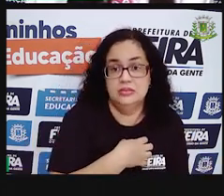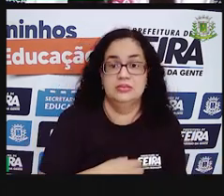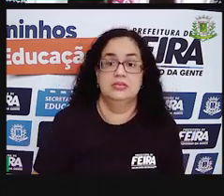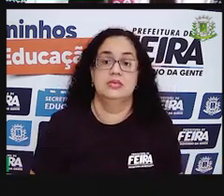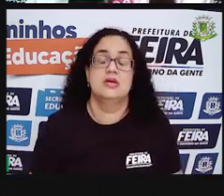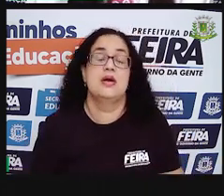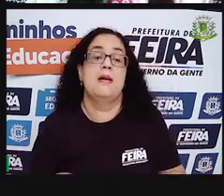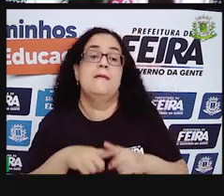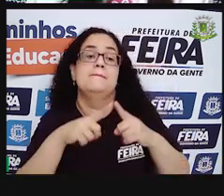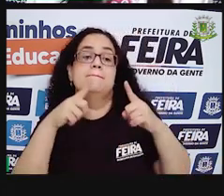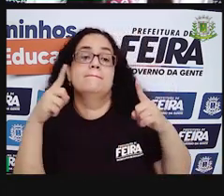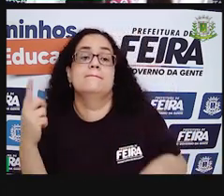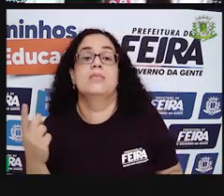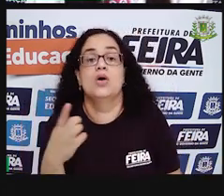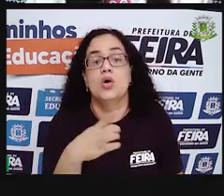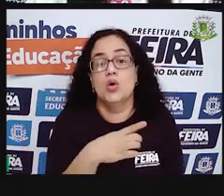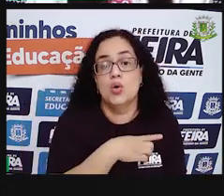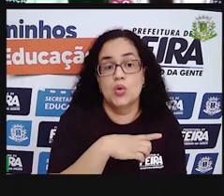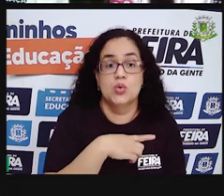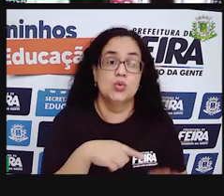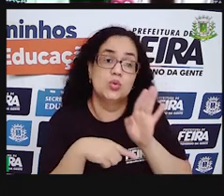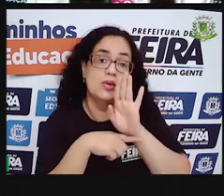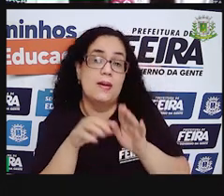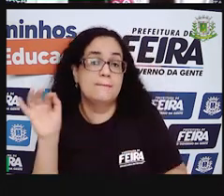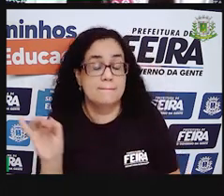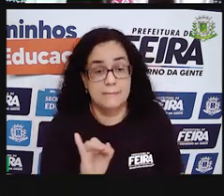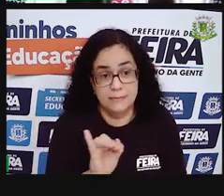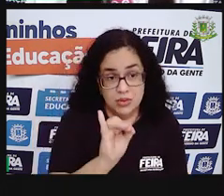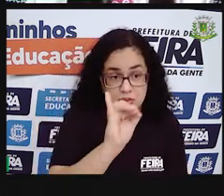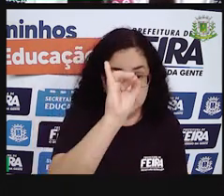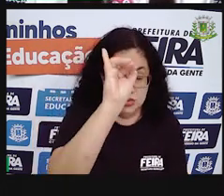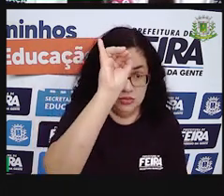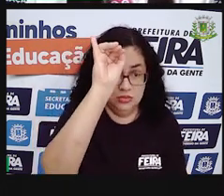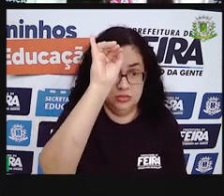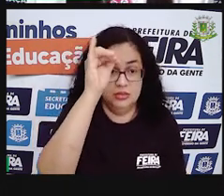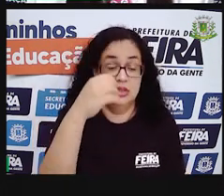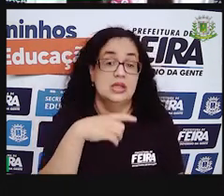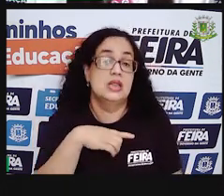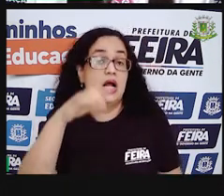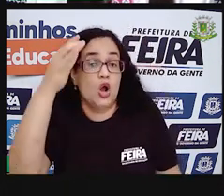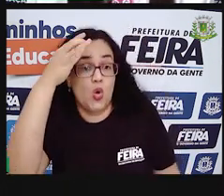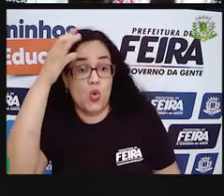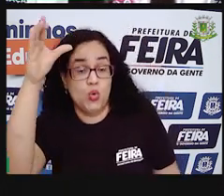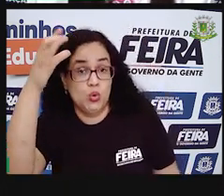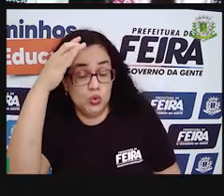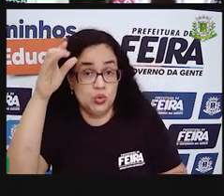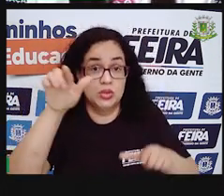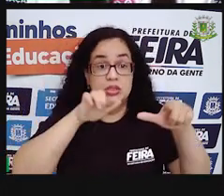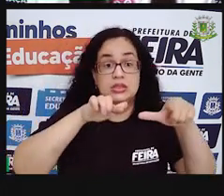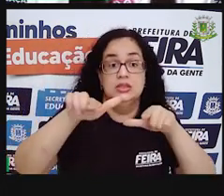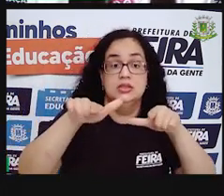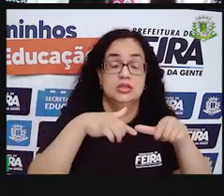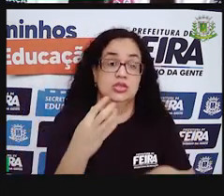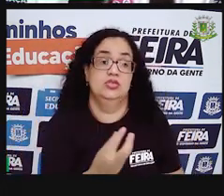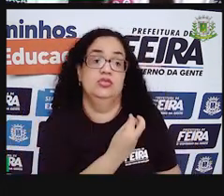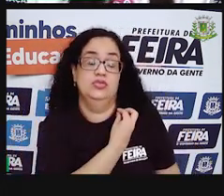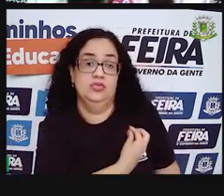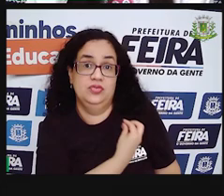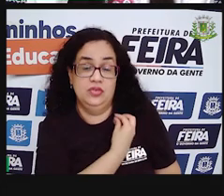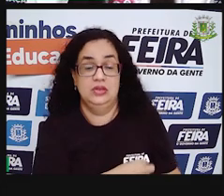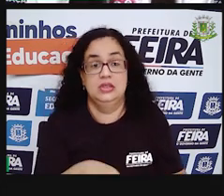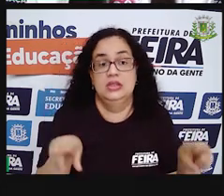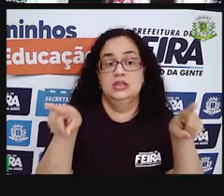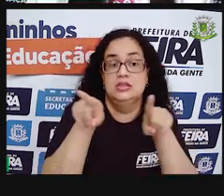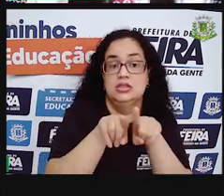etnias, mas receberam aí contribuições importantes, importantes na cultura, no trabalho, no modo de ver,